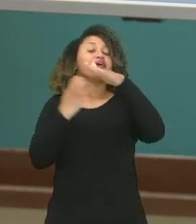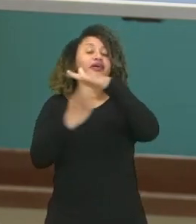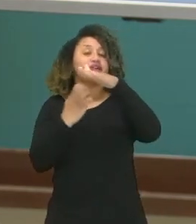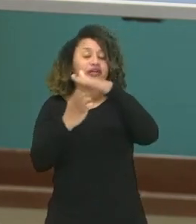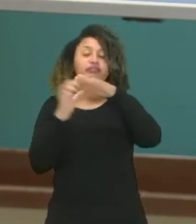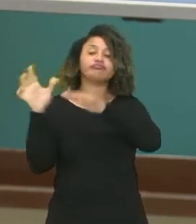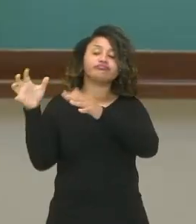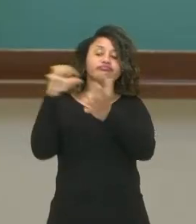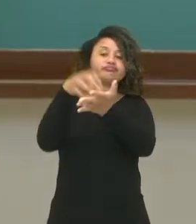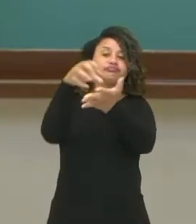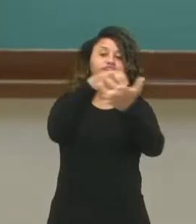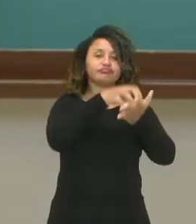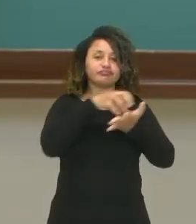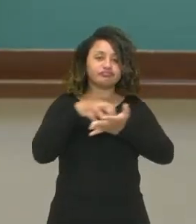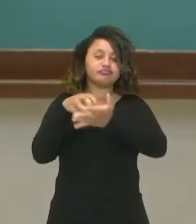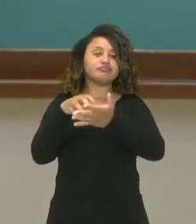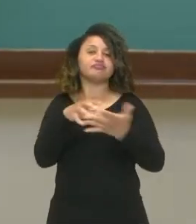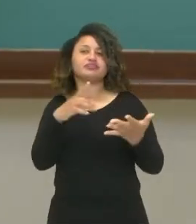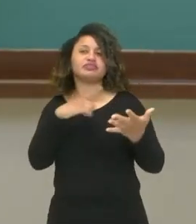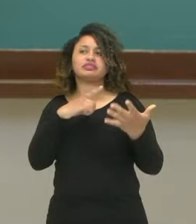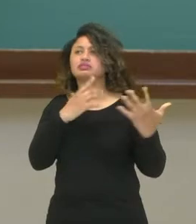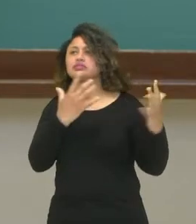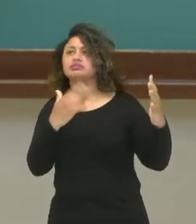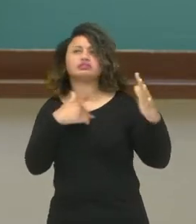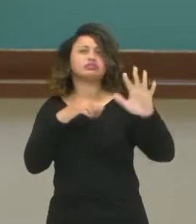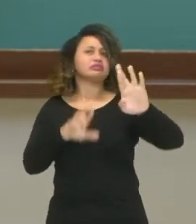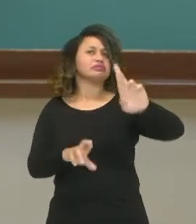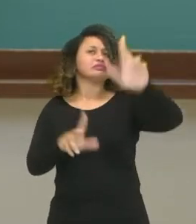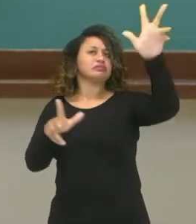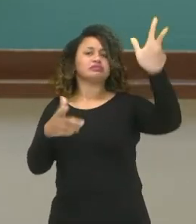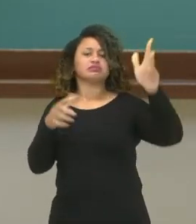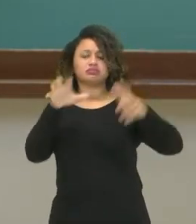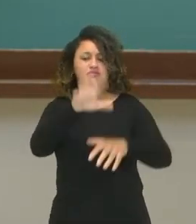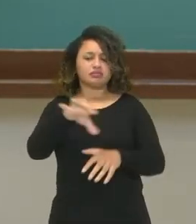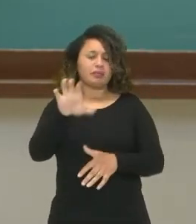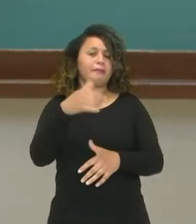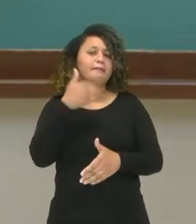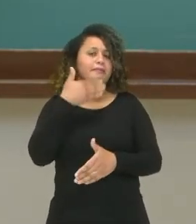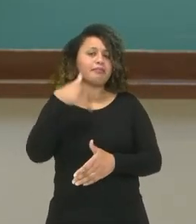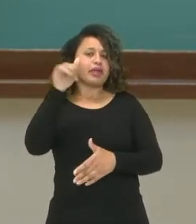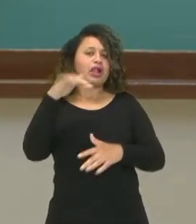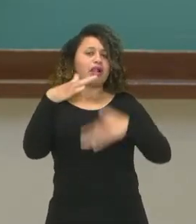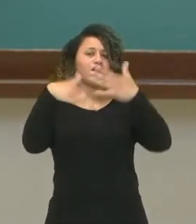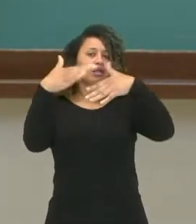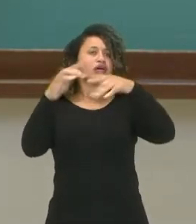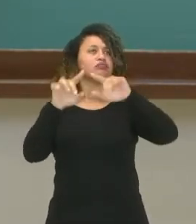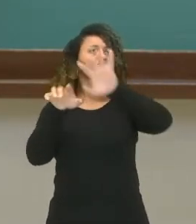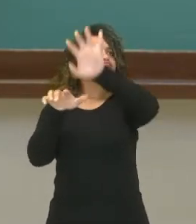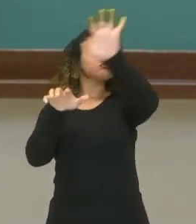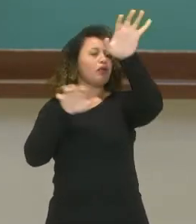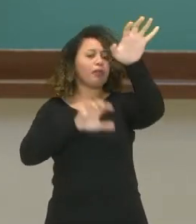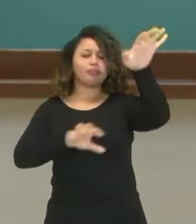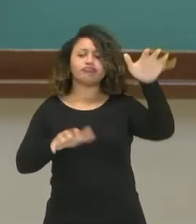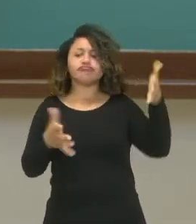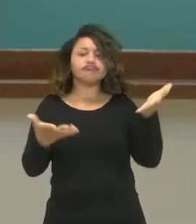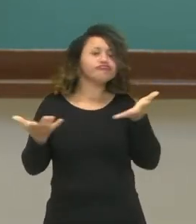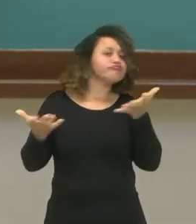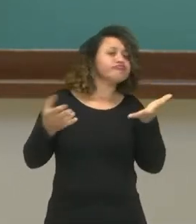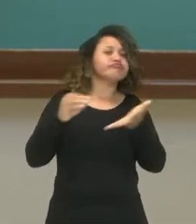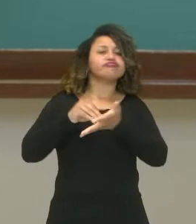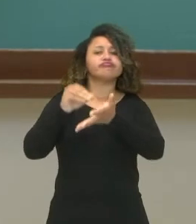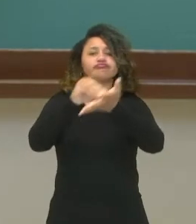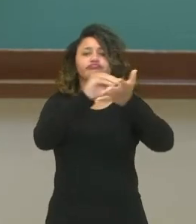se instalaram. Portanto, criou um clima de desigualdade, um cenário de desigualdade entre as várias regiões, cidades, estados do